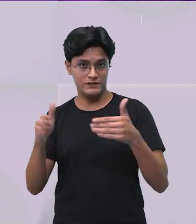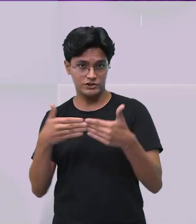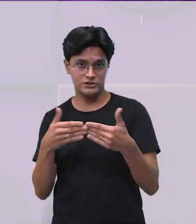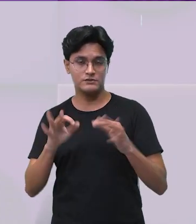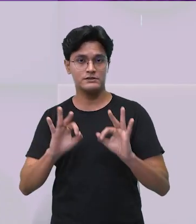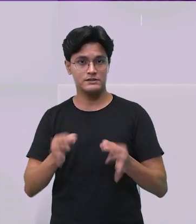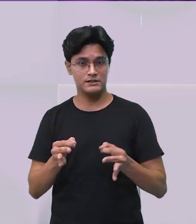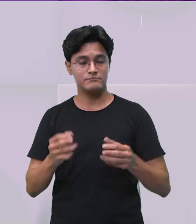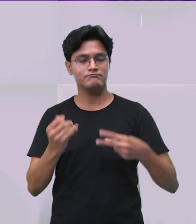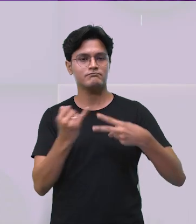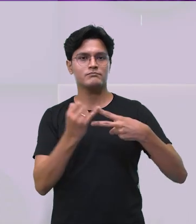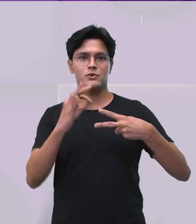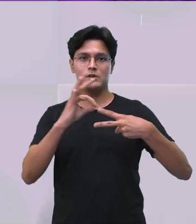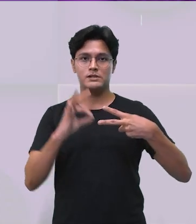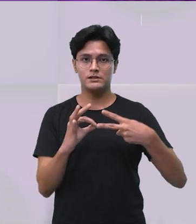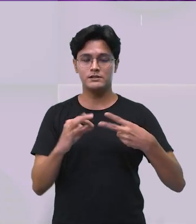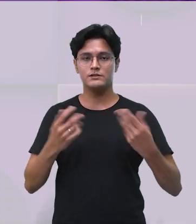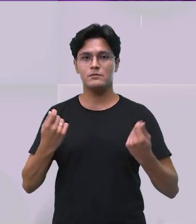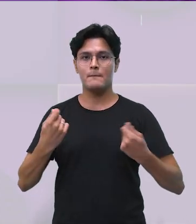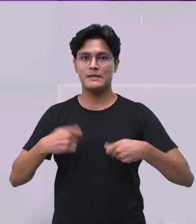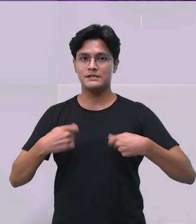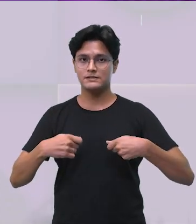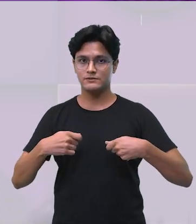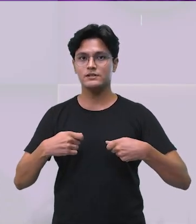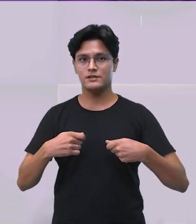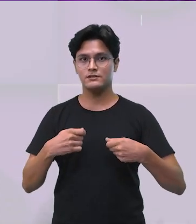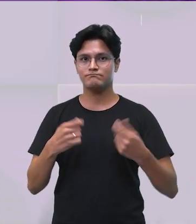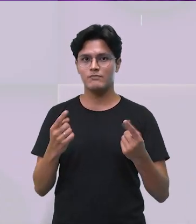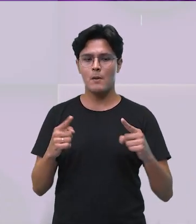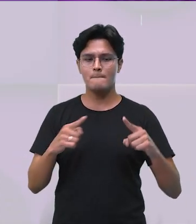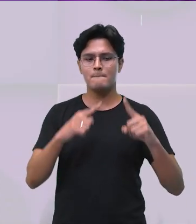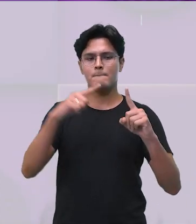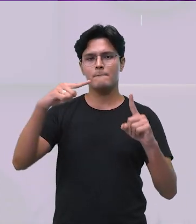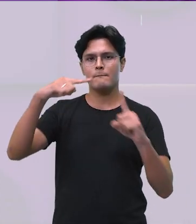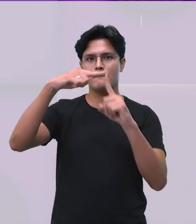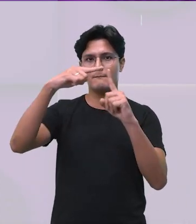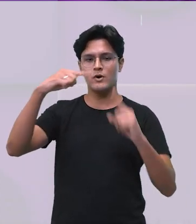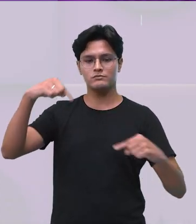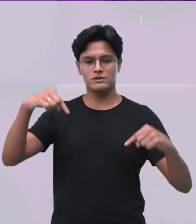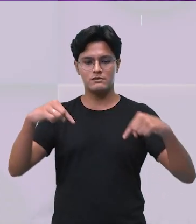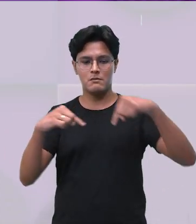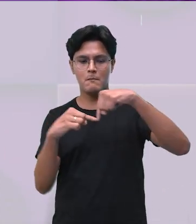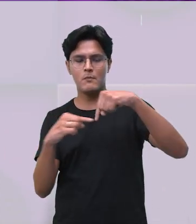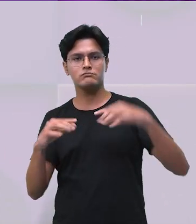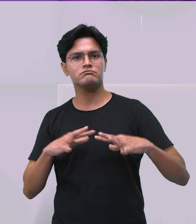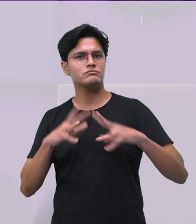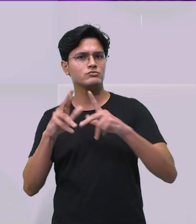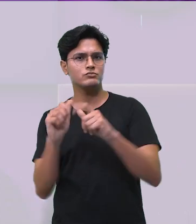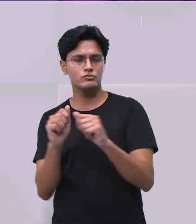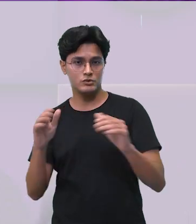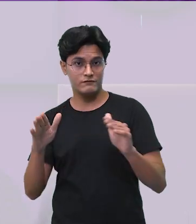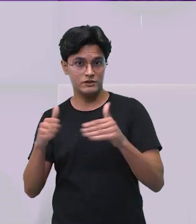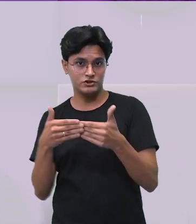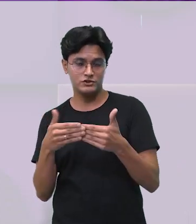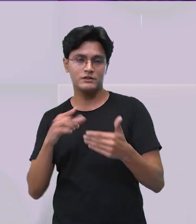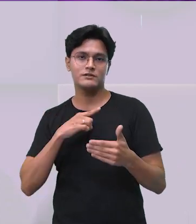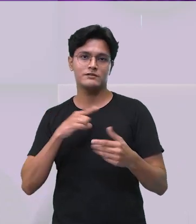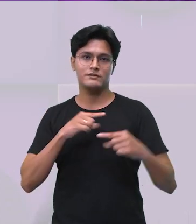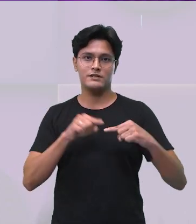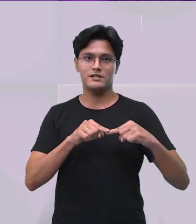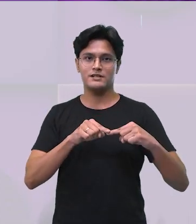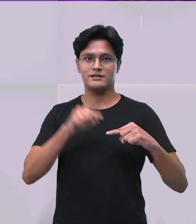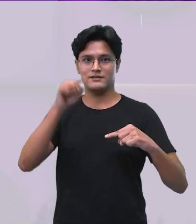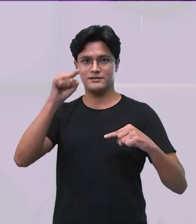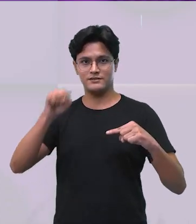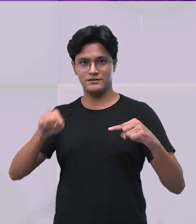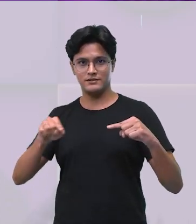polígono, é necessário que todas as pontas estejam fechadas. E aí nós temos vários polígonos, nós temos o próprio triângulo, que é